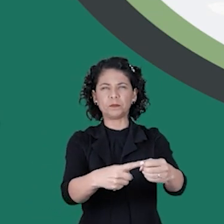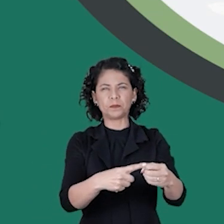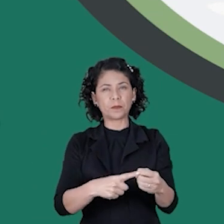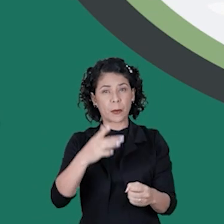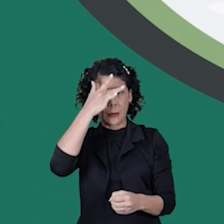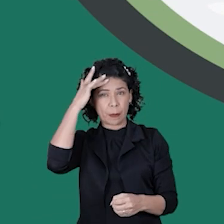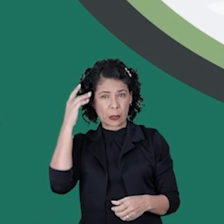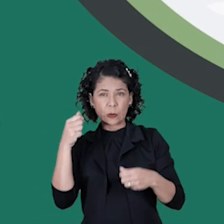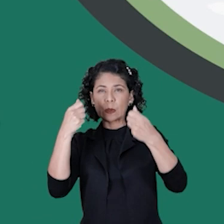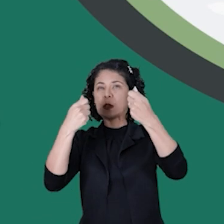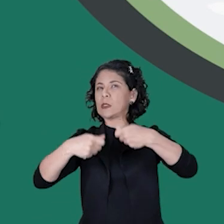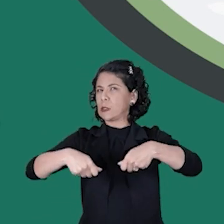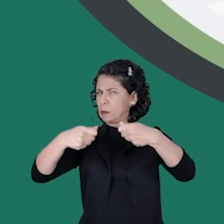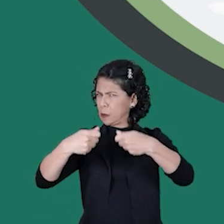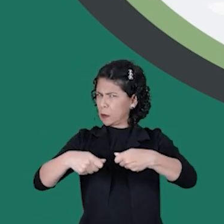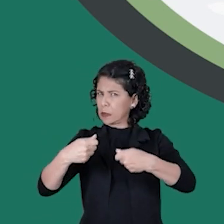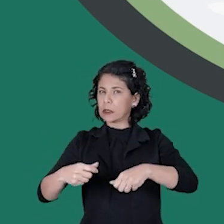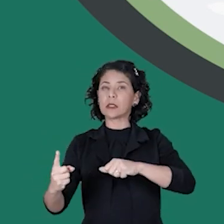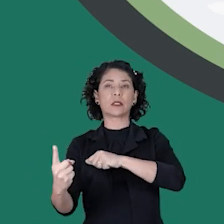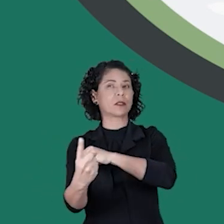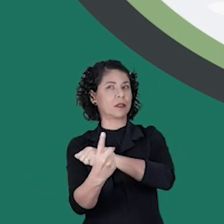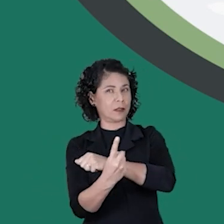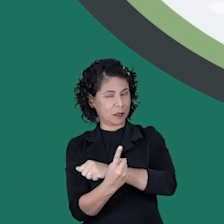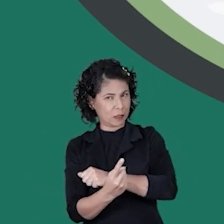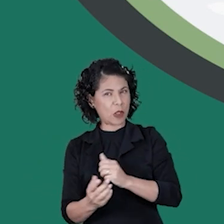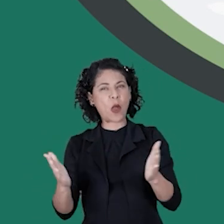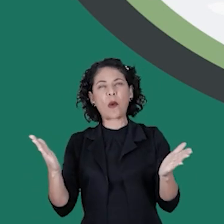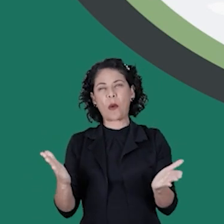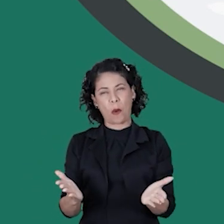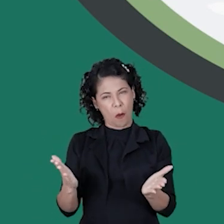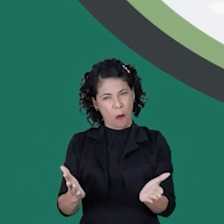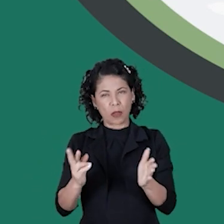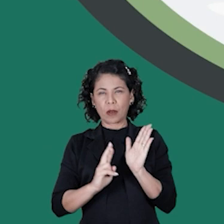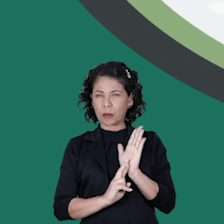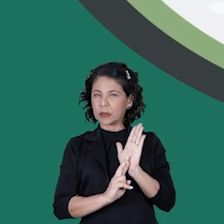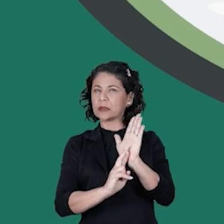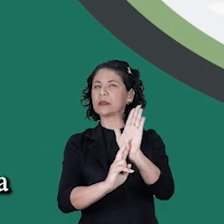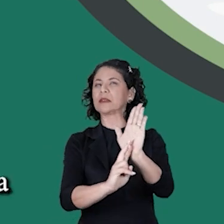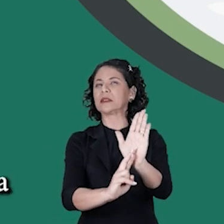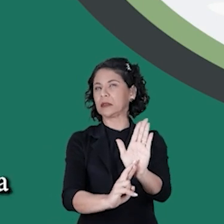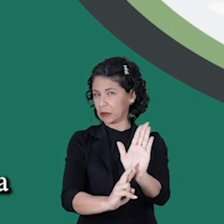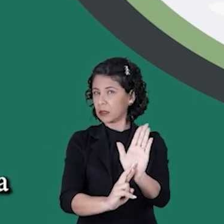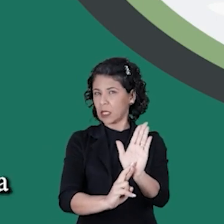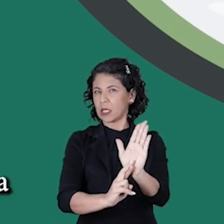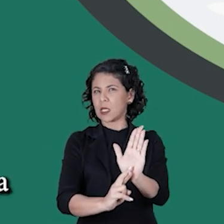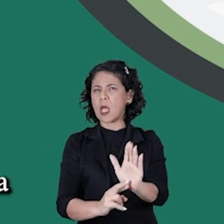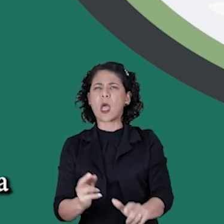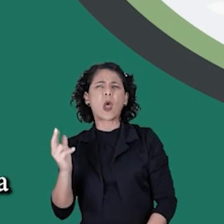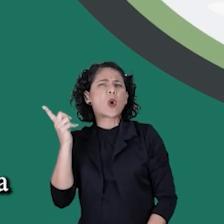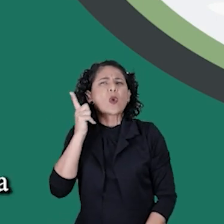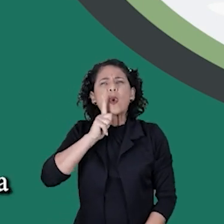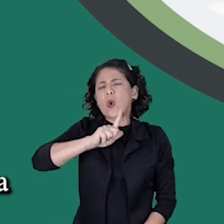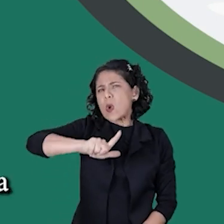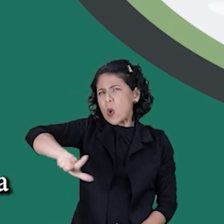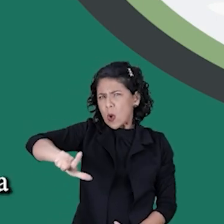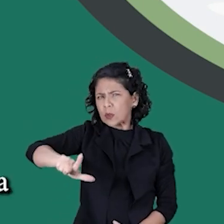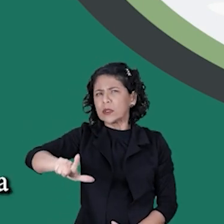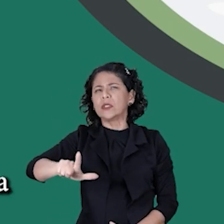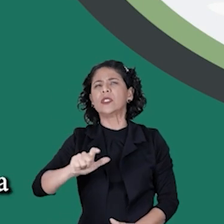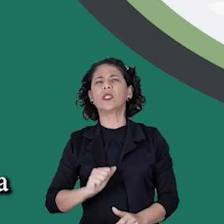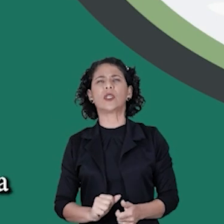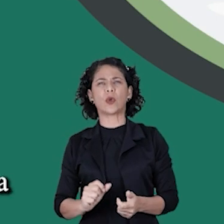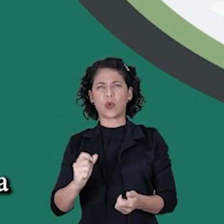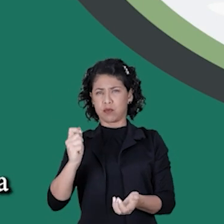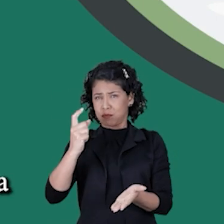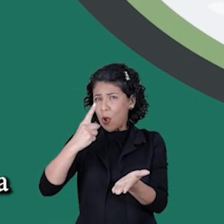os cantos do Estado para quem precisa do trabalho da Corte. E agora apresenta o resultado